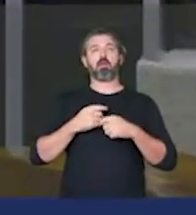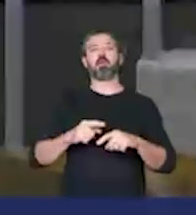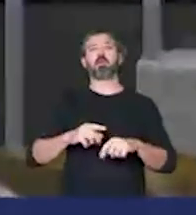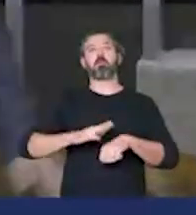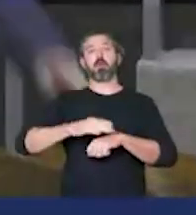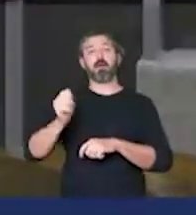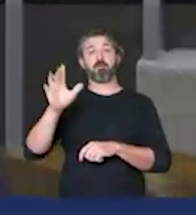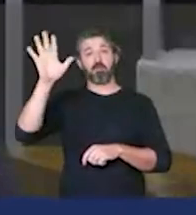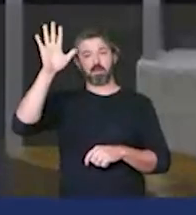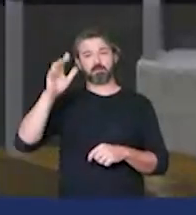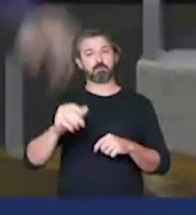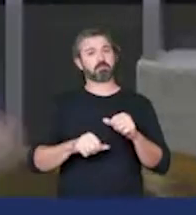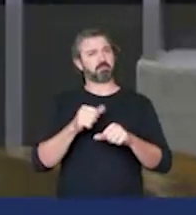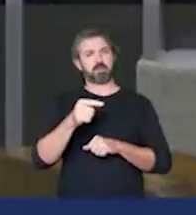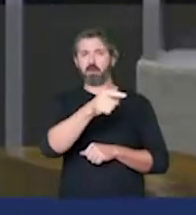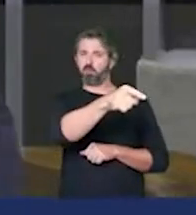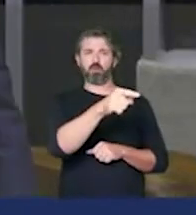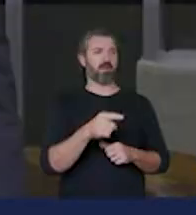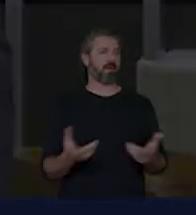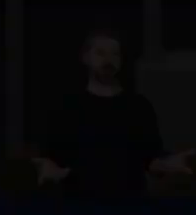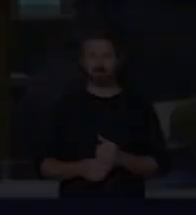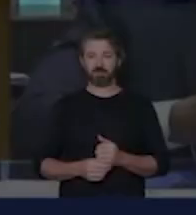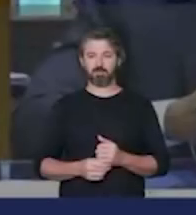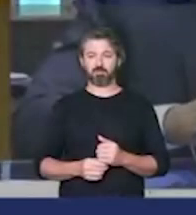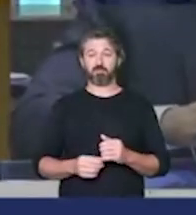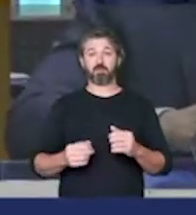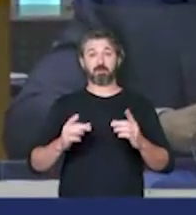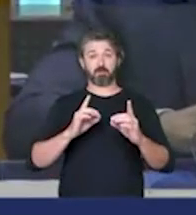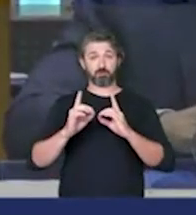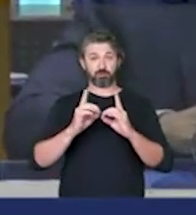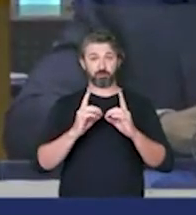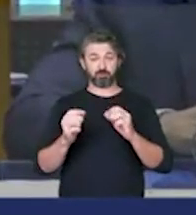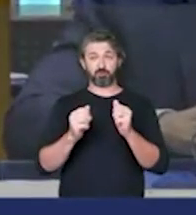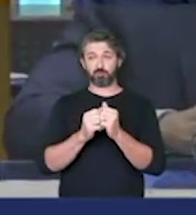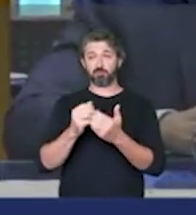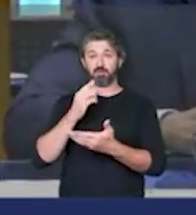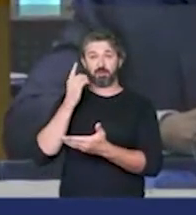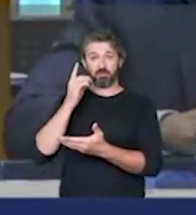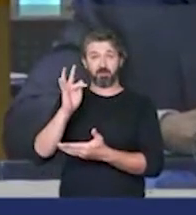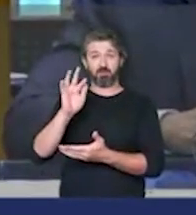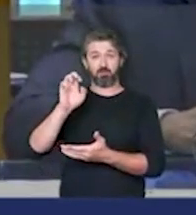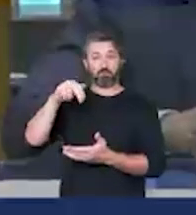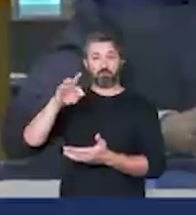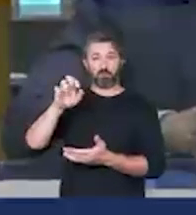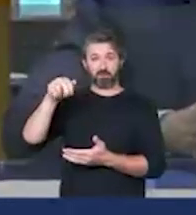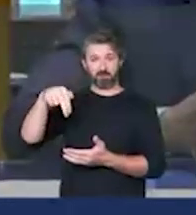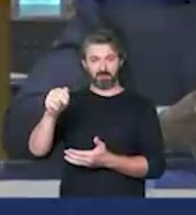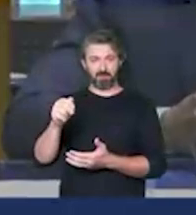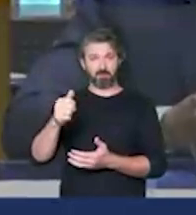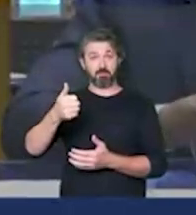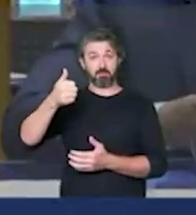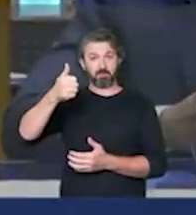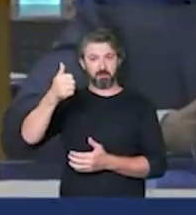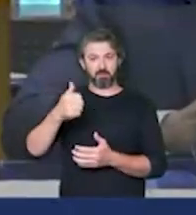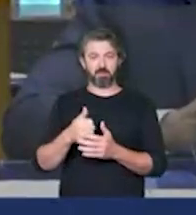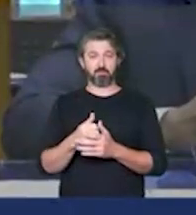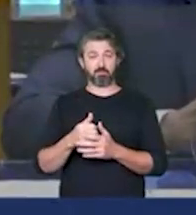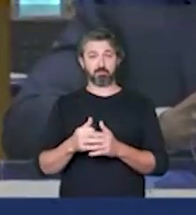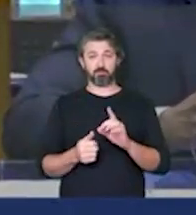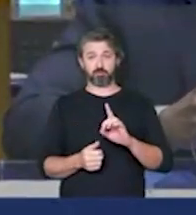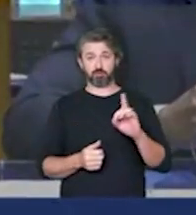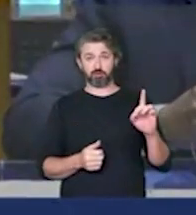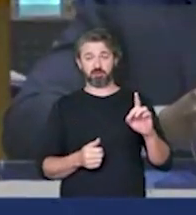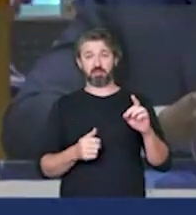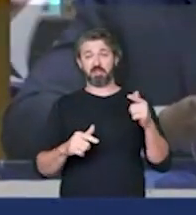mais inflação. Tem que mudar essa política econômica. Promovendo o diálogo aqui com o deputado Henrique Fontana, primeiro, as